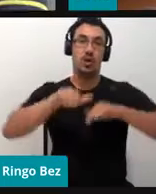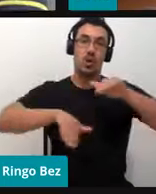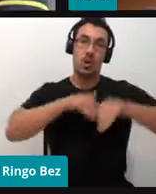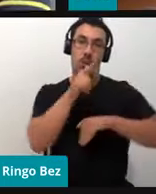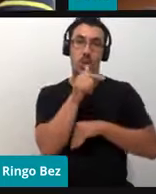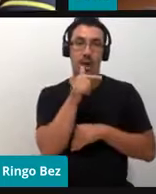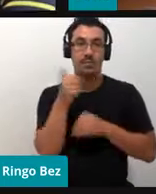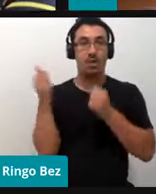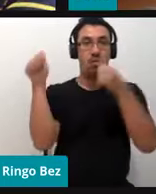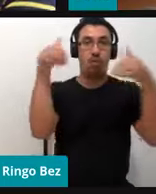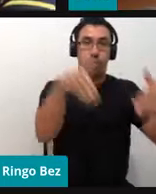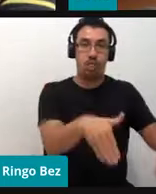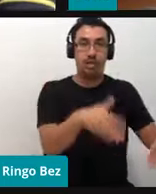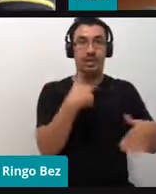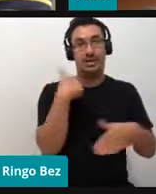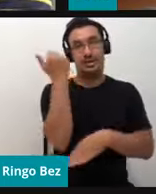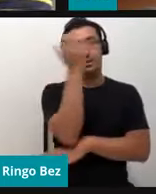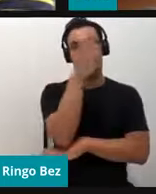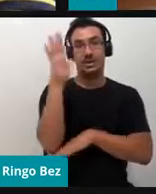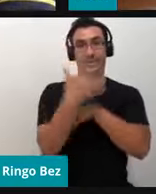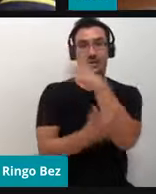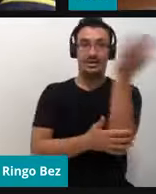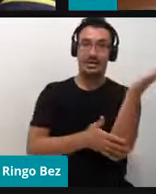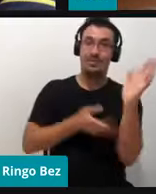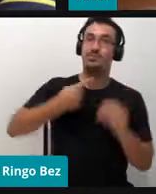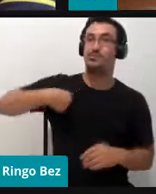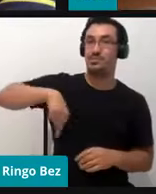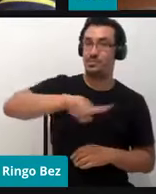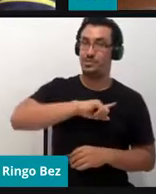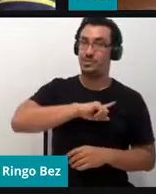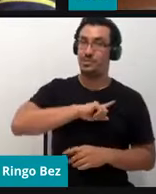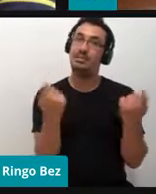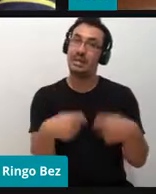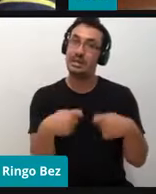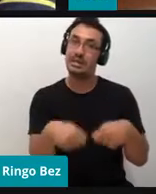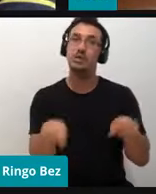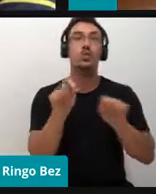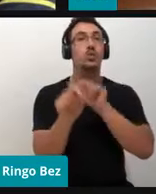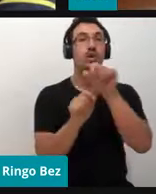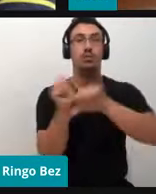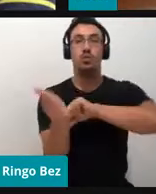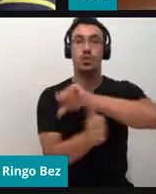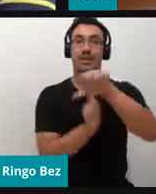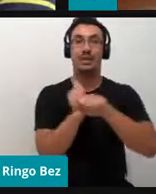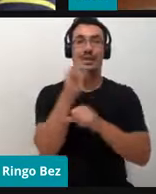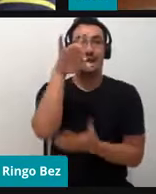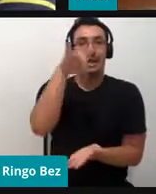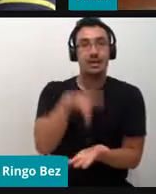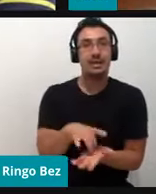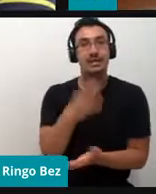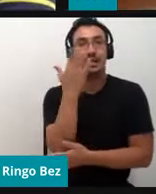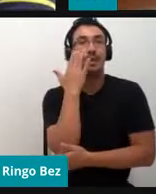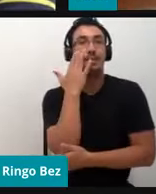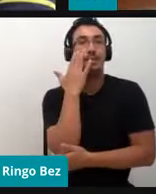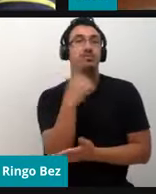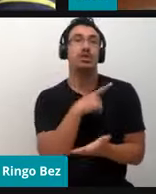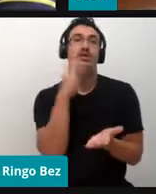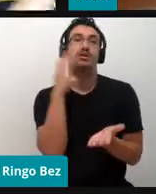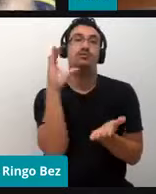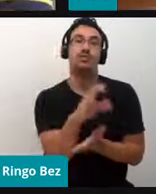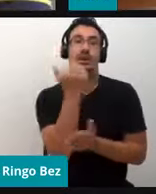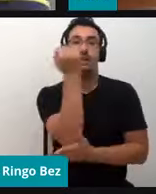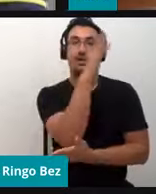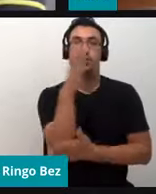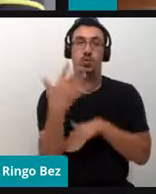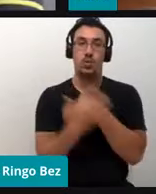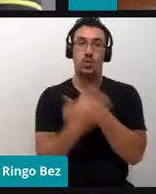na natureza. Então, a gente precisa alterar essa realidade, né? Precisa ter investimento ambiental. E a gente vê